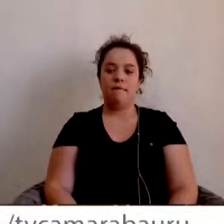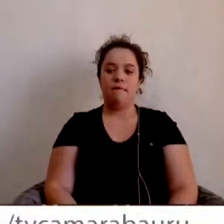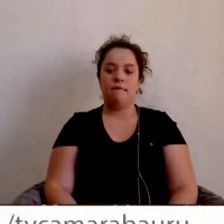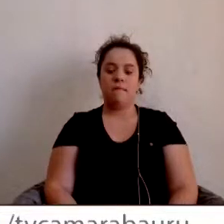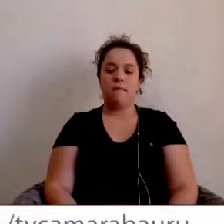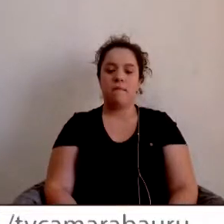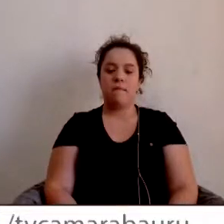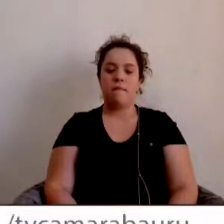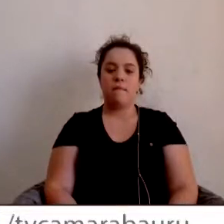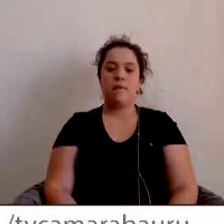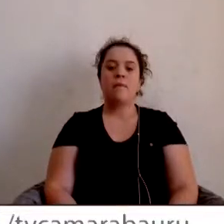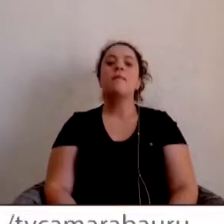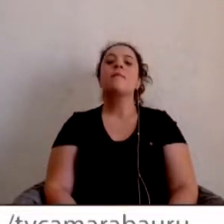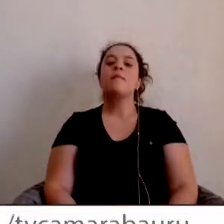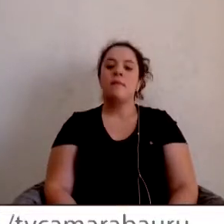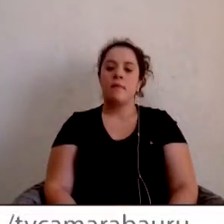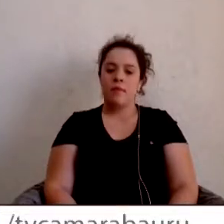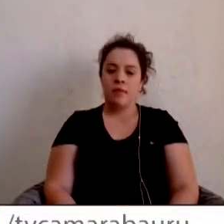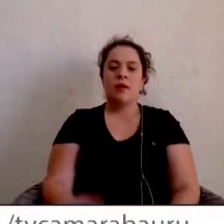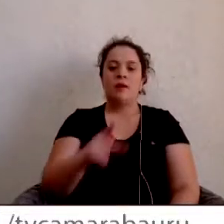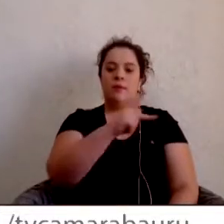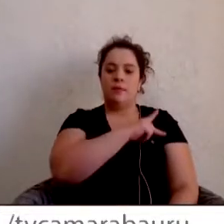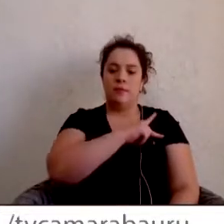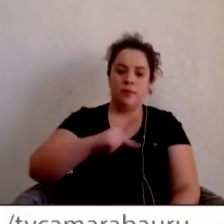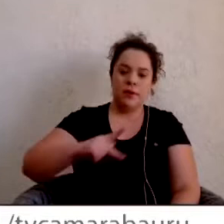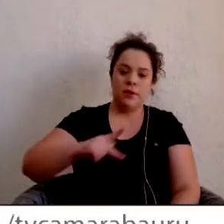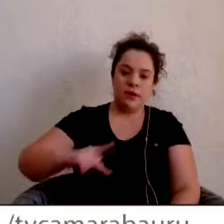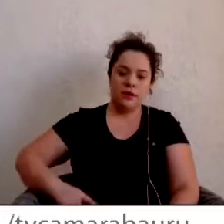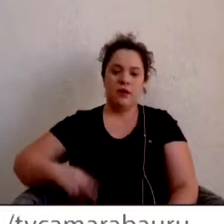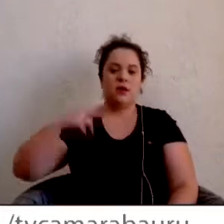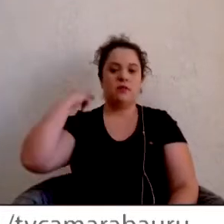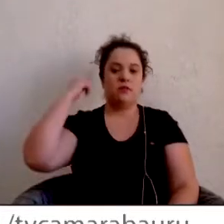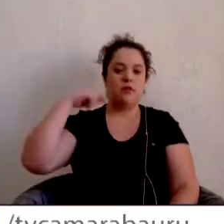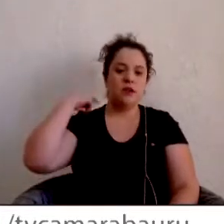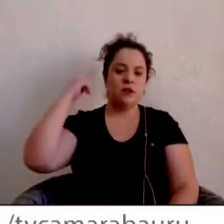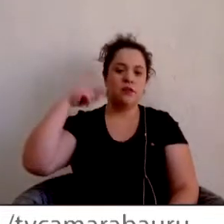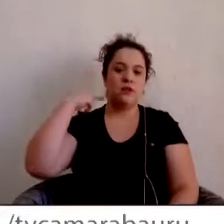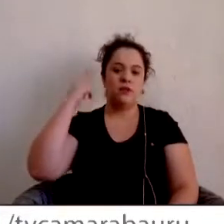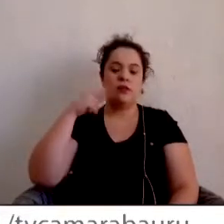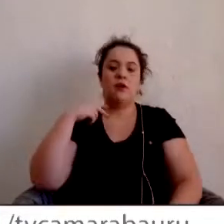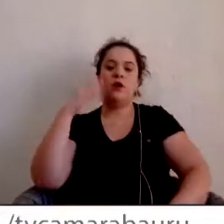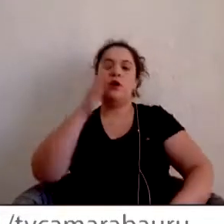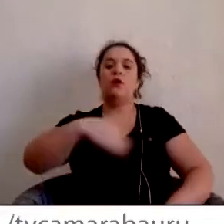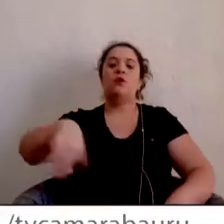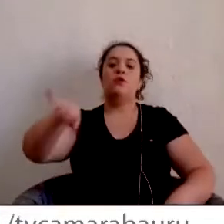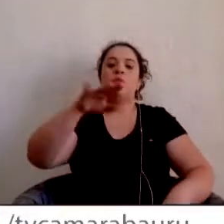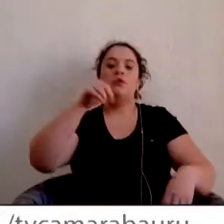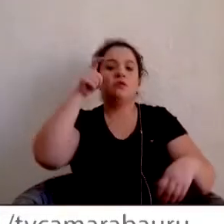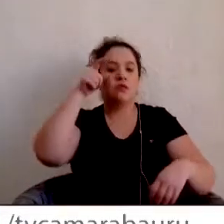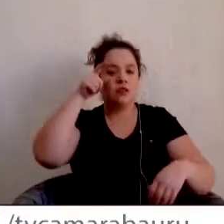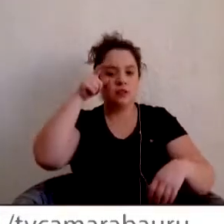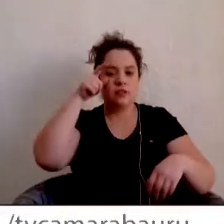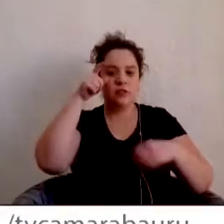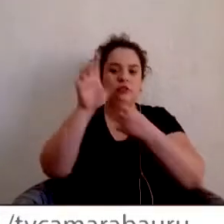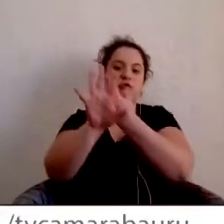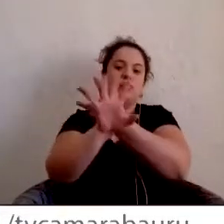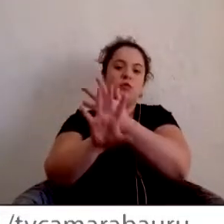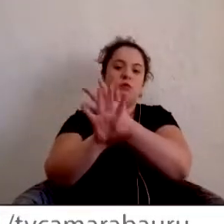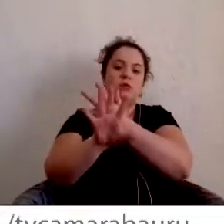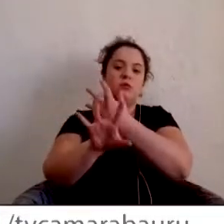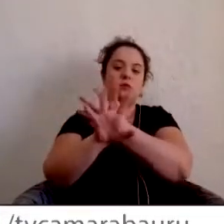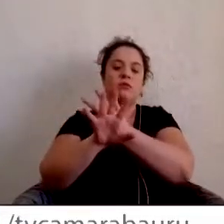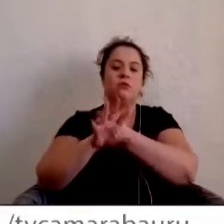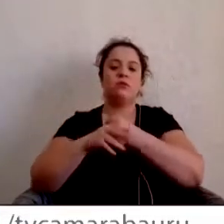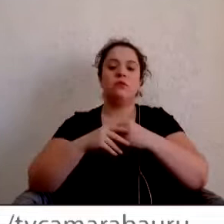Senhor presidente, senhores vereadores e todos que nos acompanham aqui pelas mídias, muito boa tarde. Gostaria